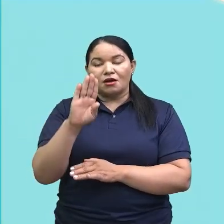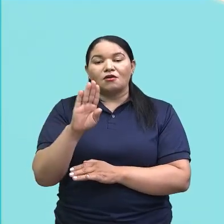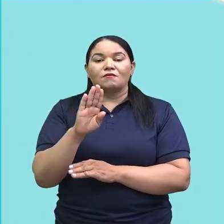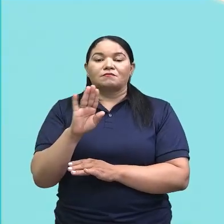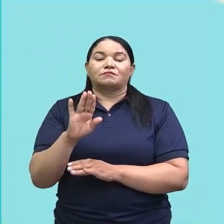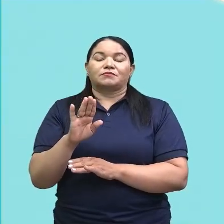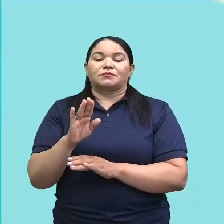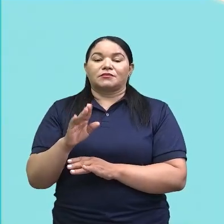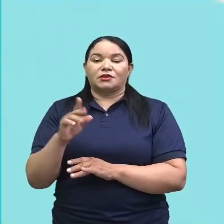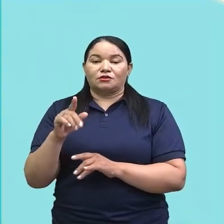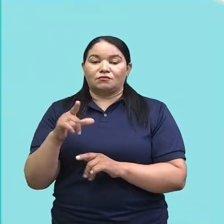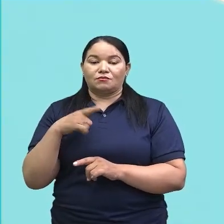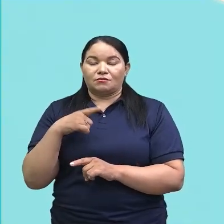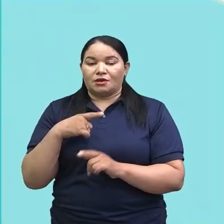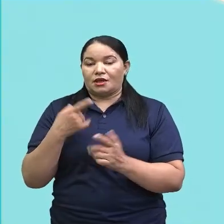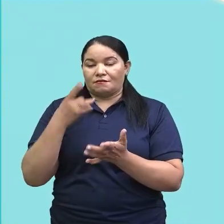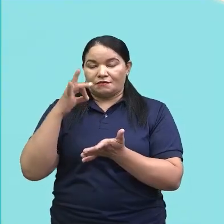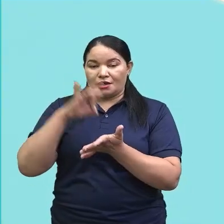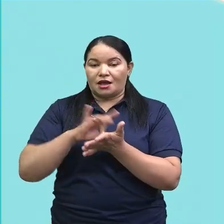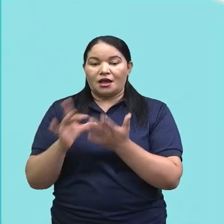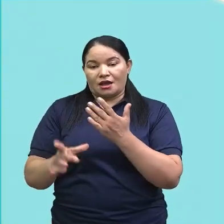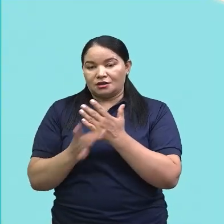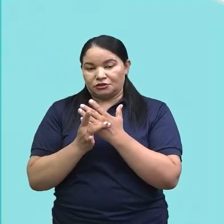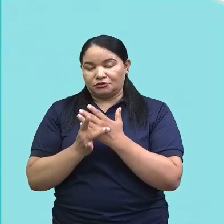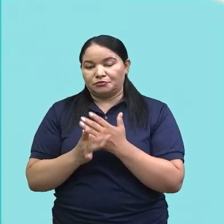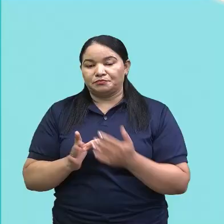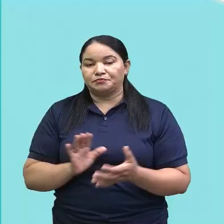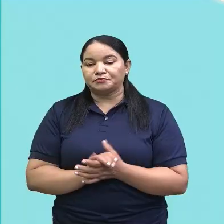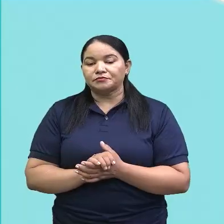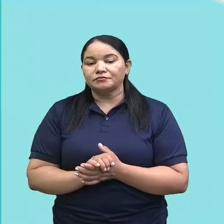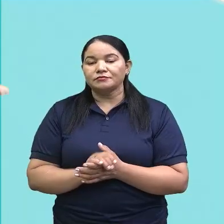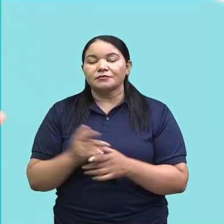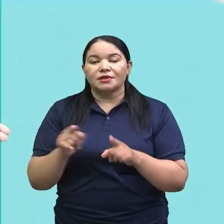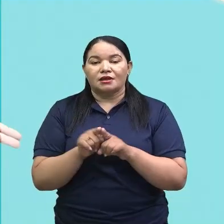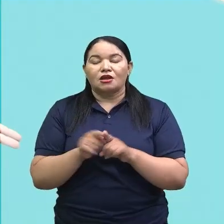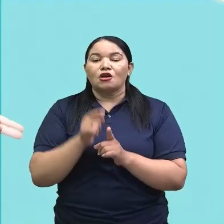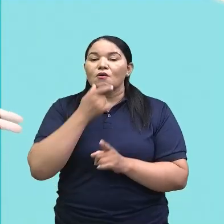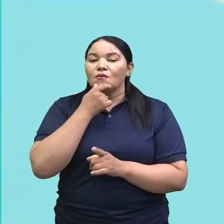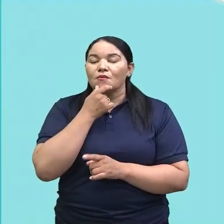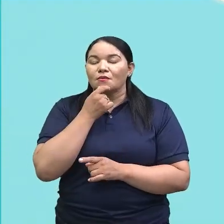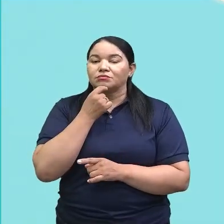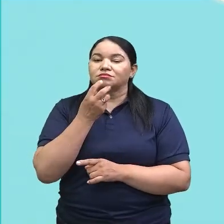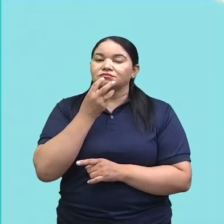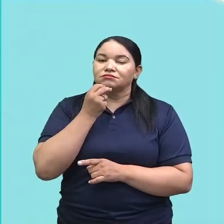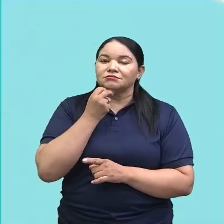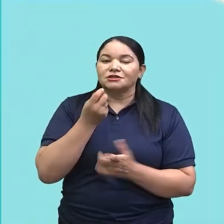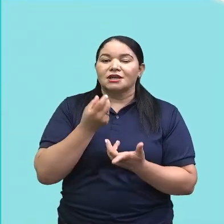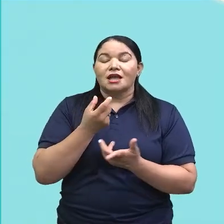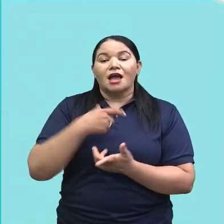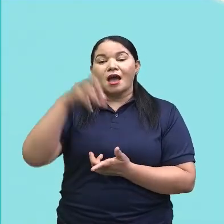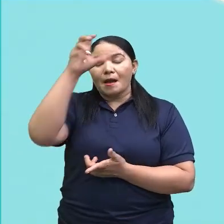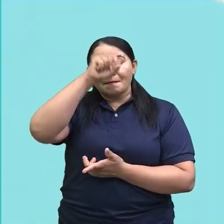realismo. Vale dizer também que Machado de Assis ele era autodidata,